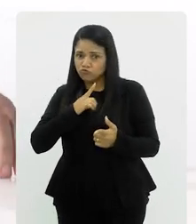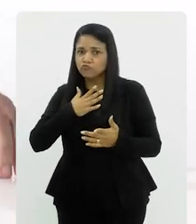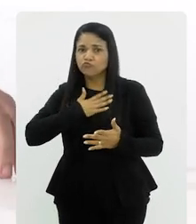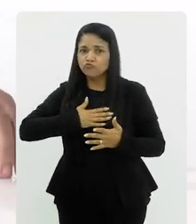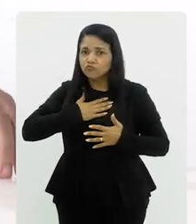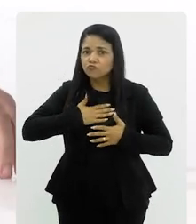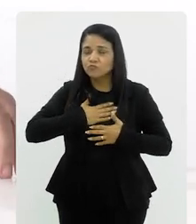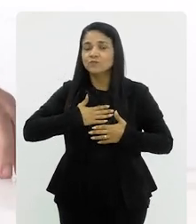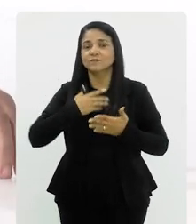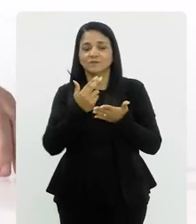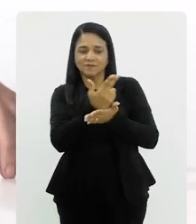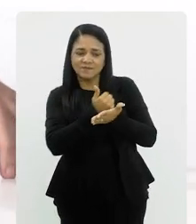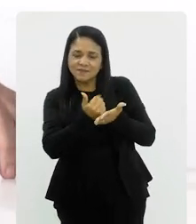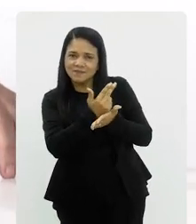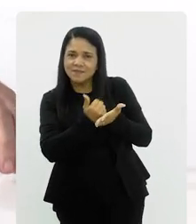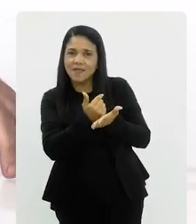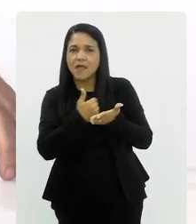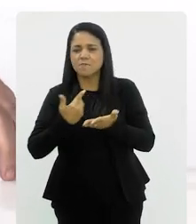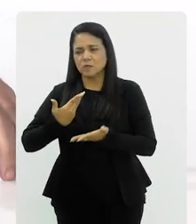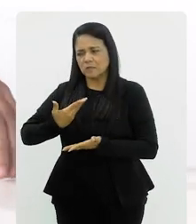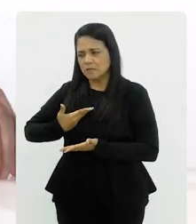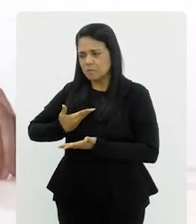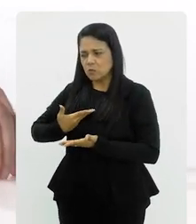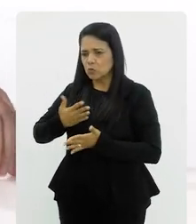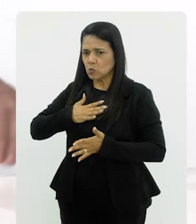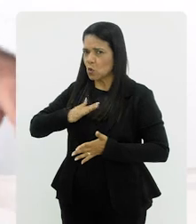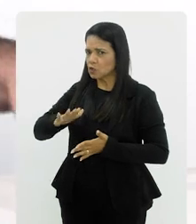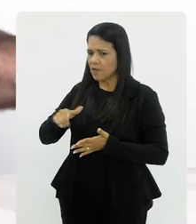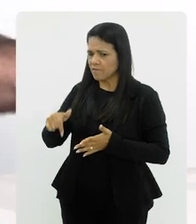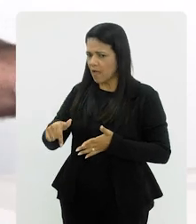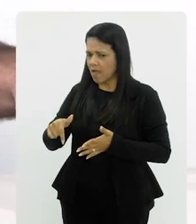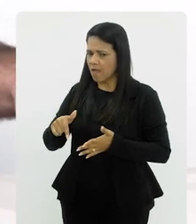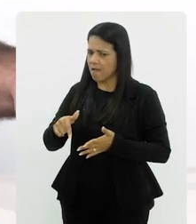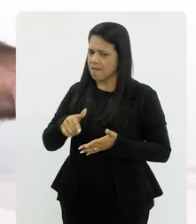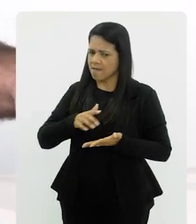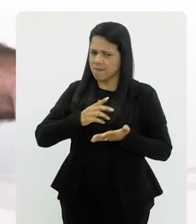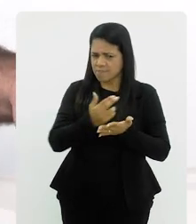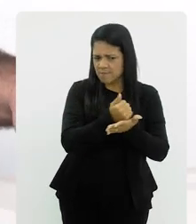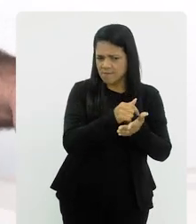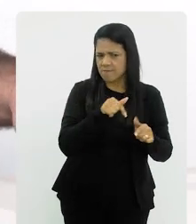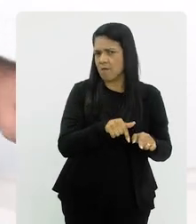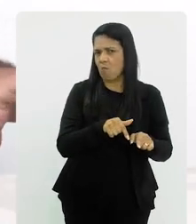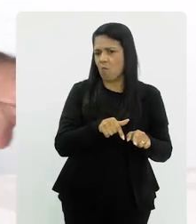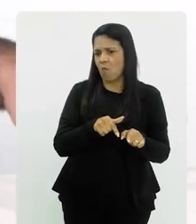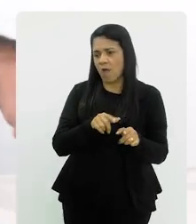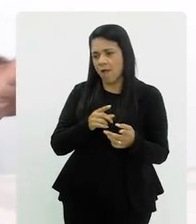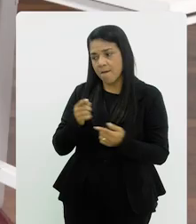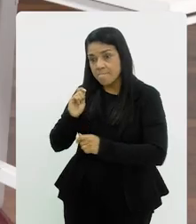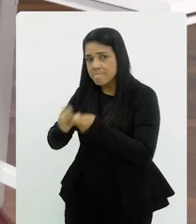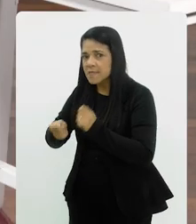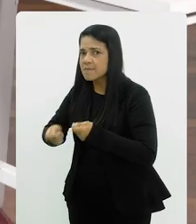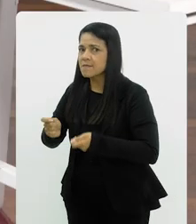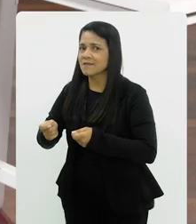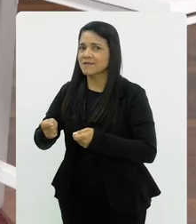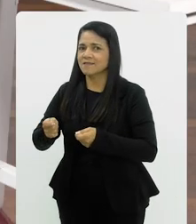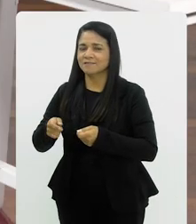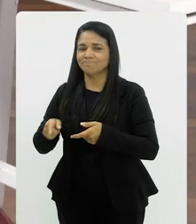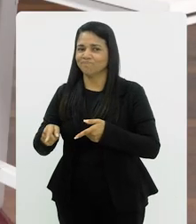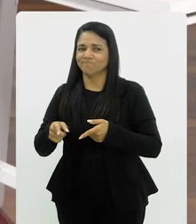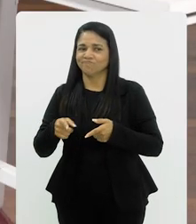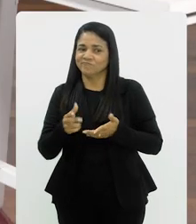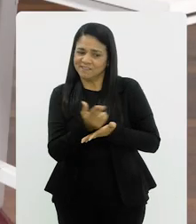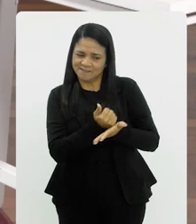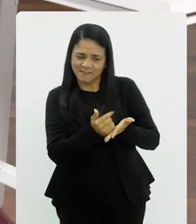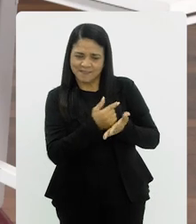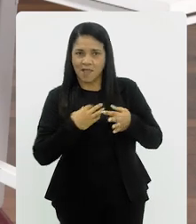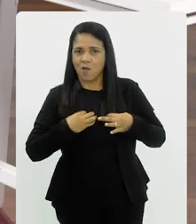ali os meus amigos havia um certo preconceito. Falavam, não, você tem que ir para a bateria. Não pode ser carnavalesco. Não pode ser carnavalesco. Não pode desenhar